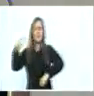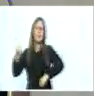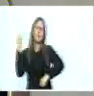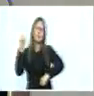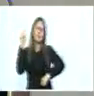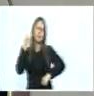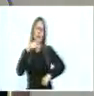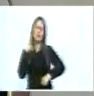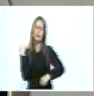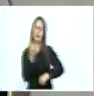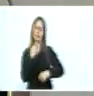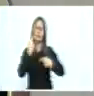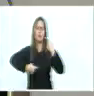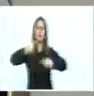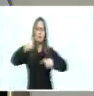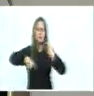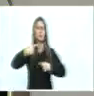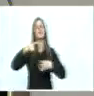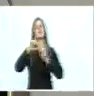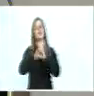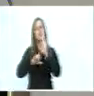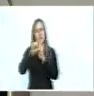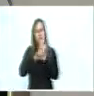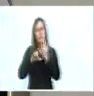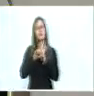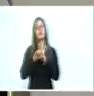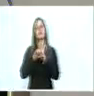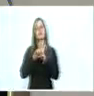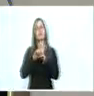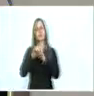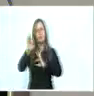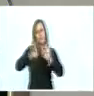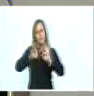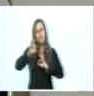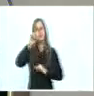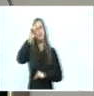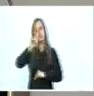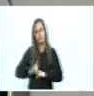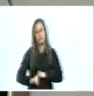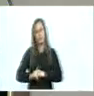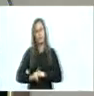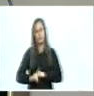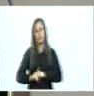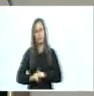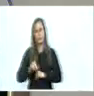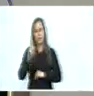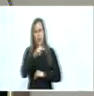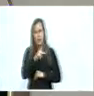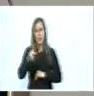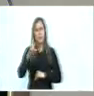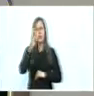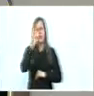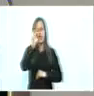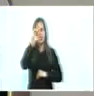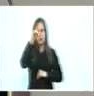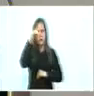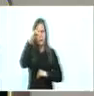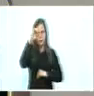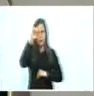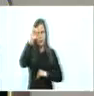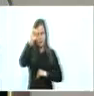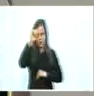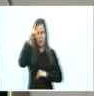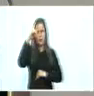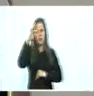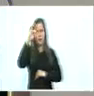que a gente está discutindo nessa legislatura é a questão do plano diretor. Professor Tibiriçá virá a essa casa